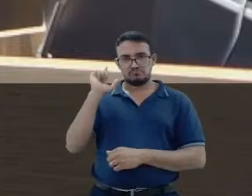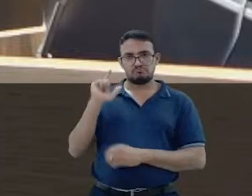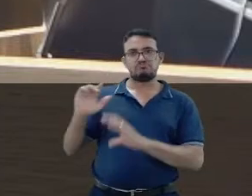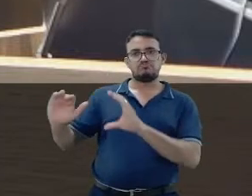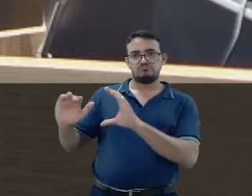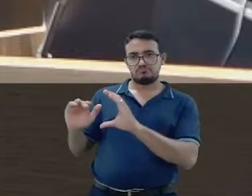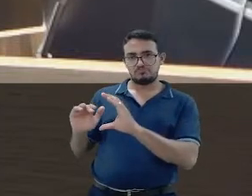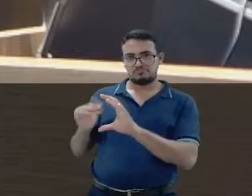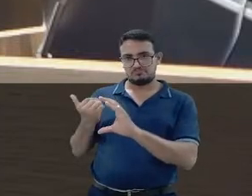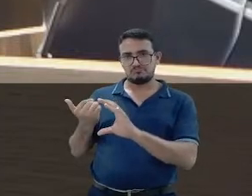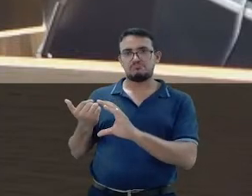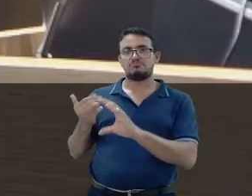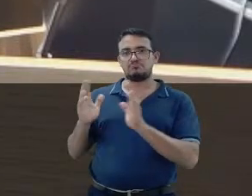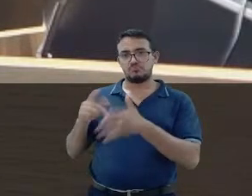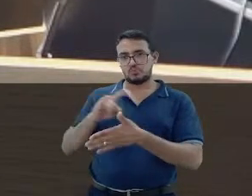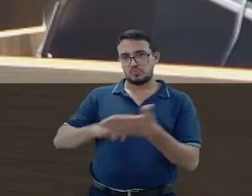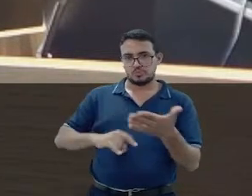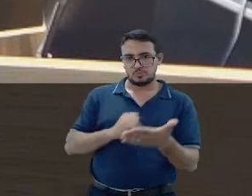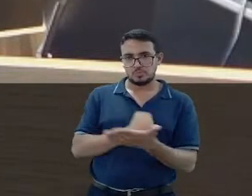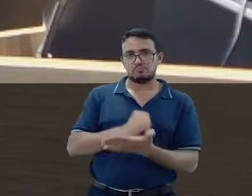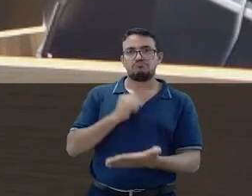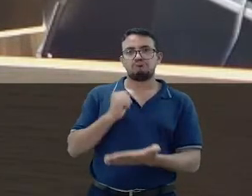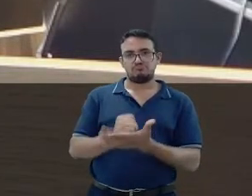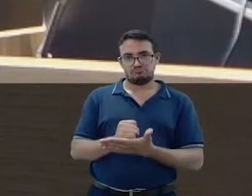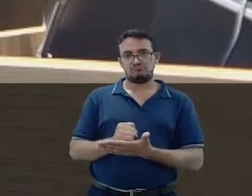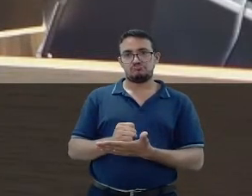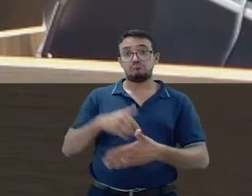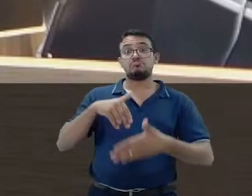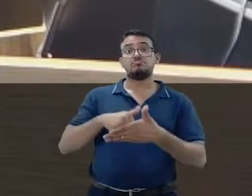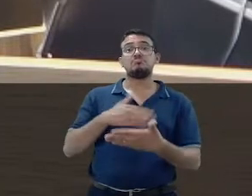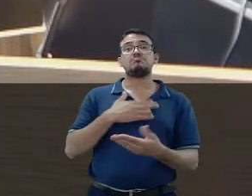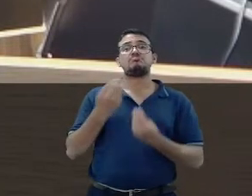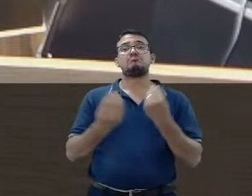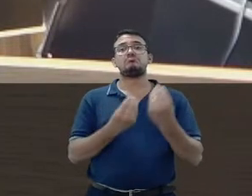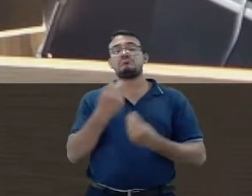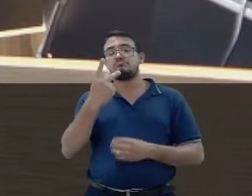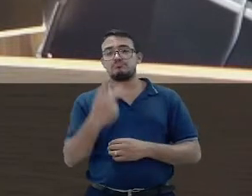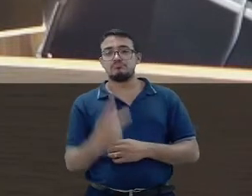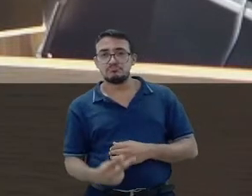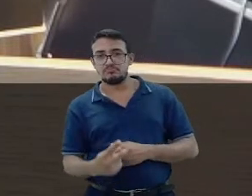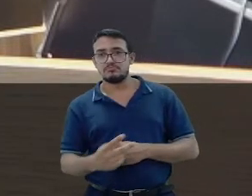meu gabinete memoriais. Minha proposta de voto, senhor presidente,